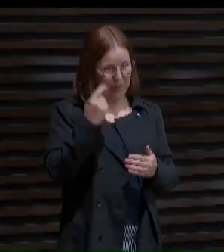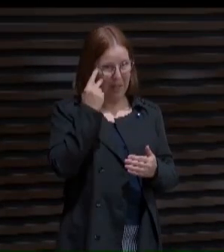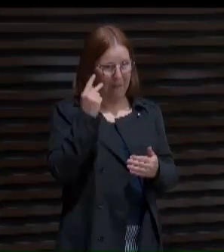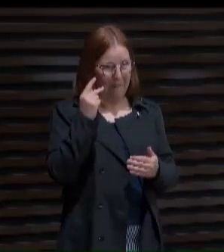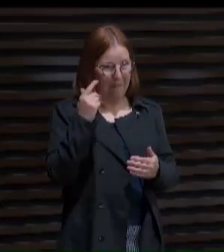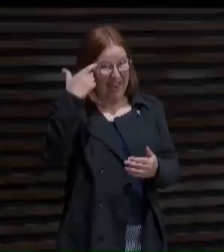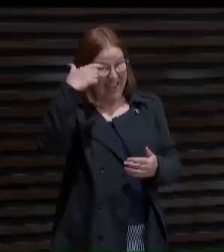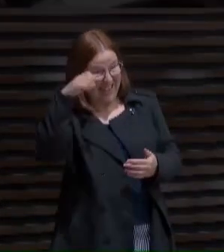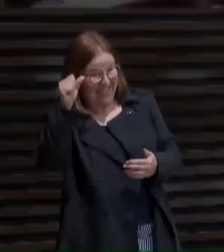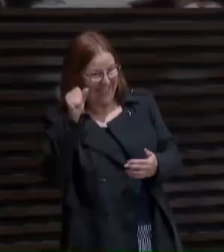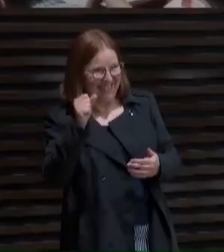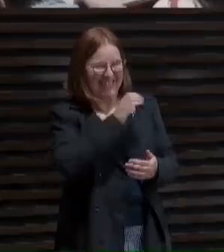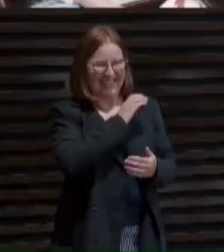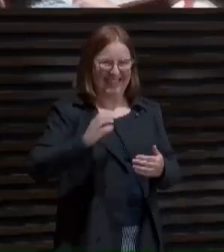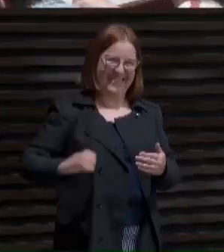Cristo